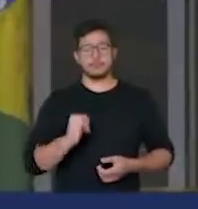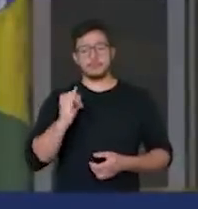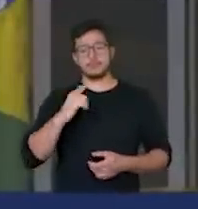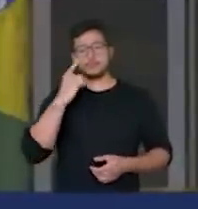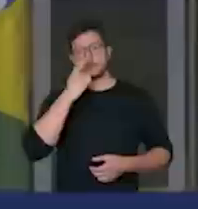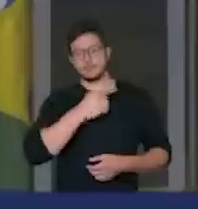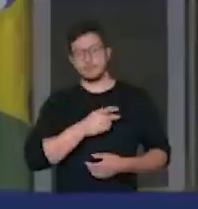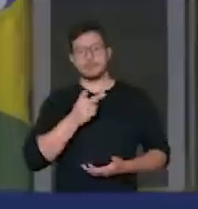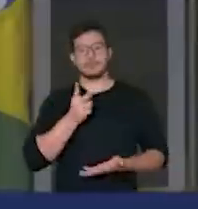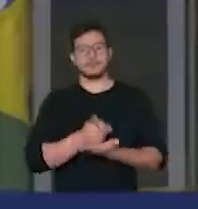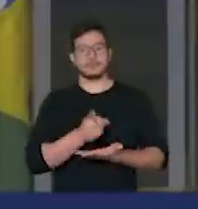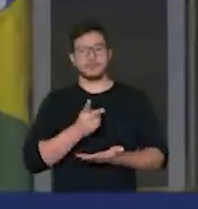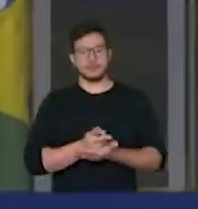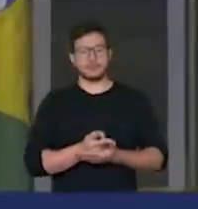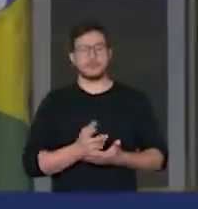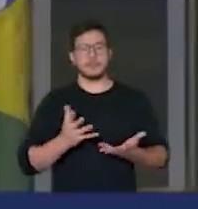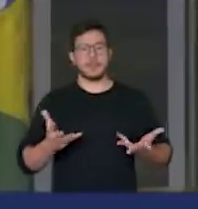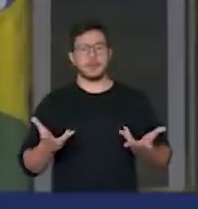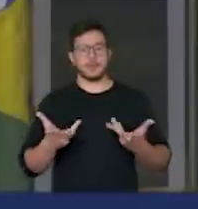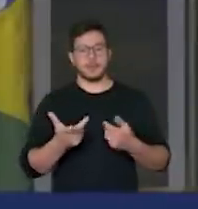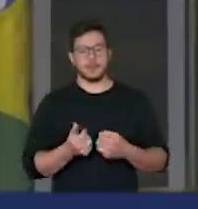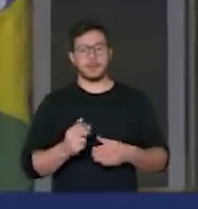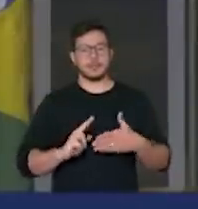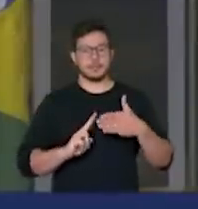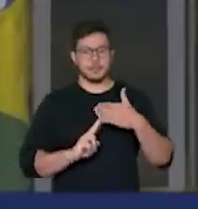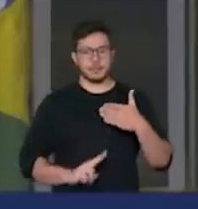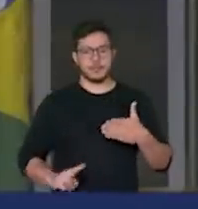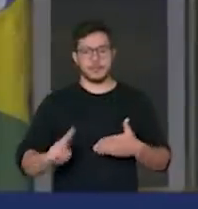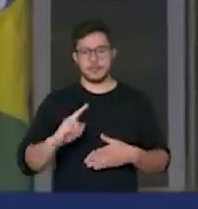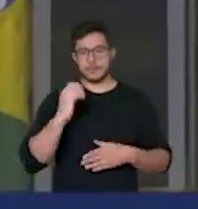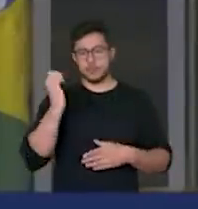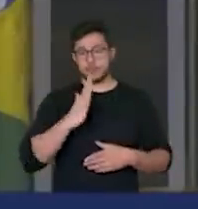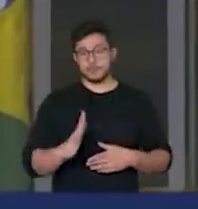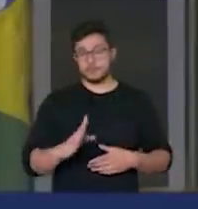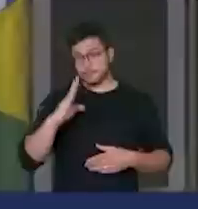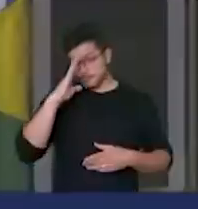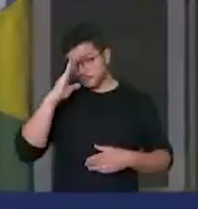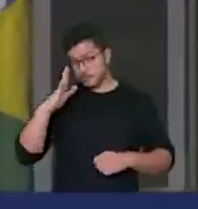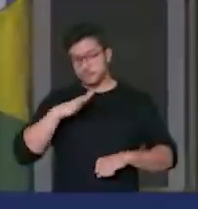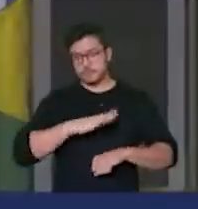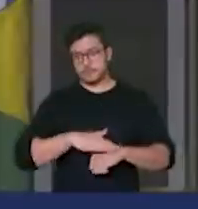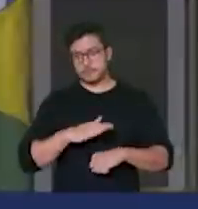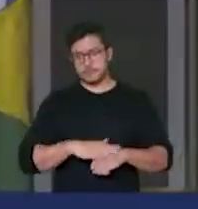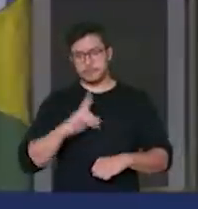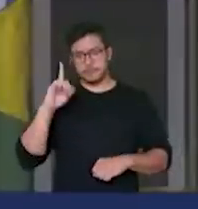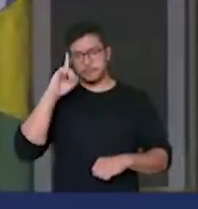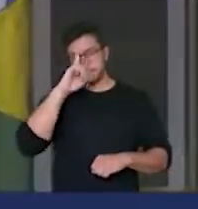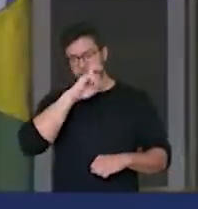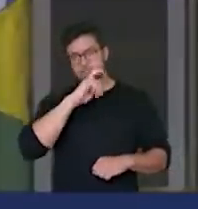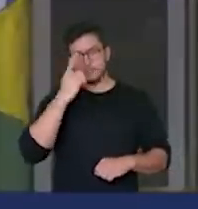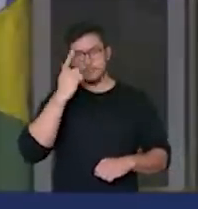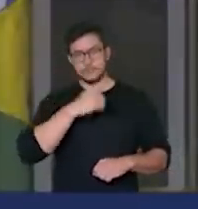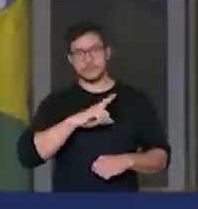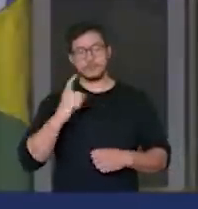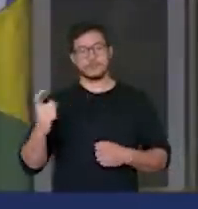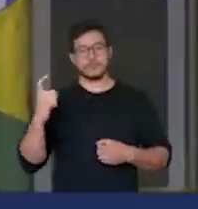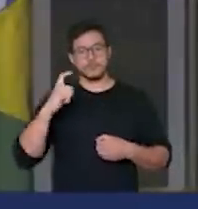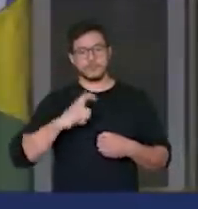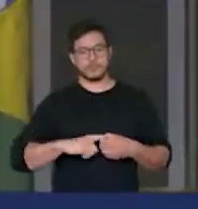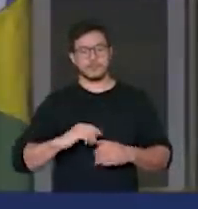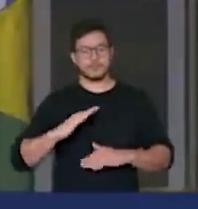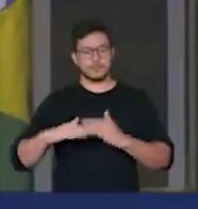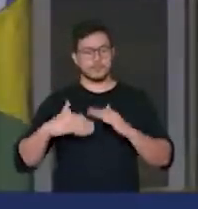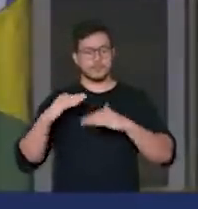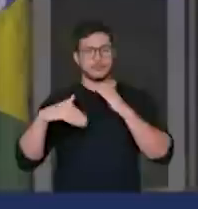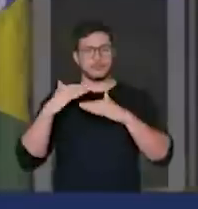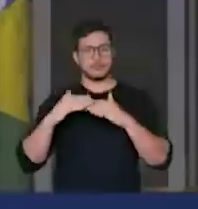a qualidade, para manter o funcionamento das universidades brasileiras, principalmente nesse momento de dificuldade e de retomada de crescimento econômico,